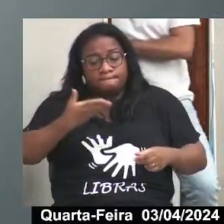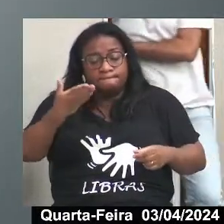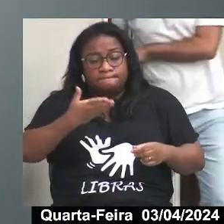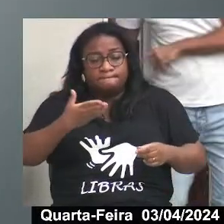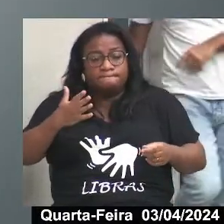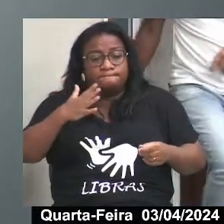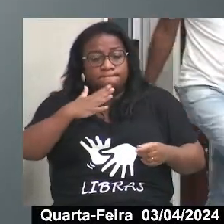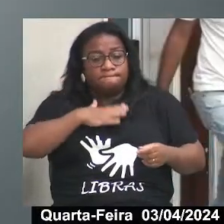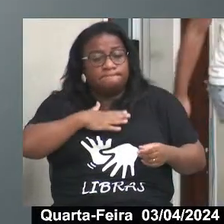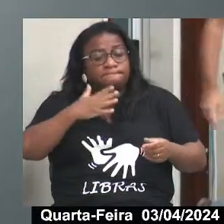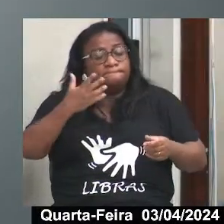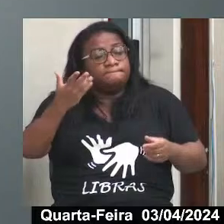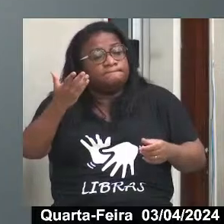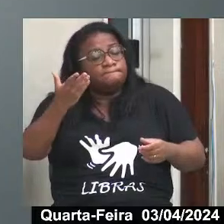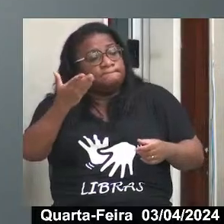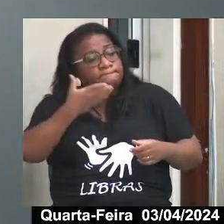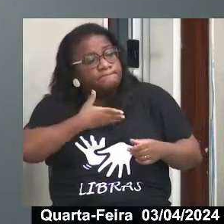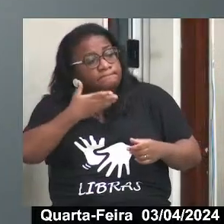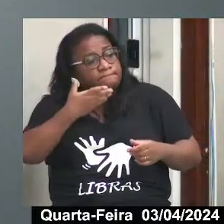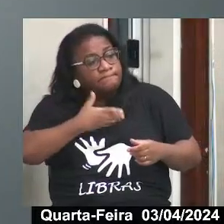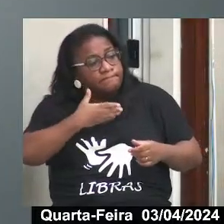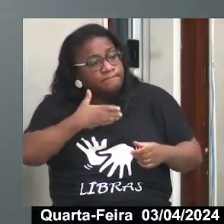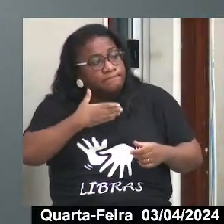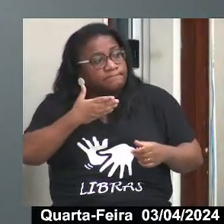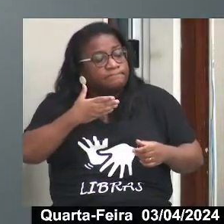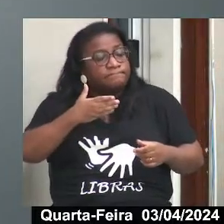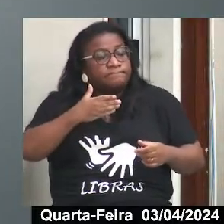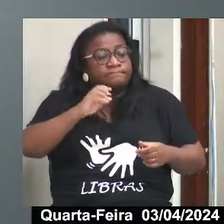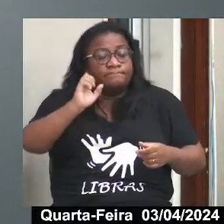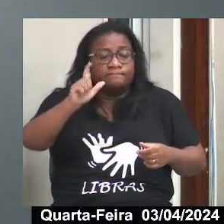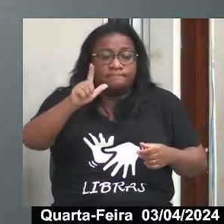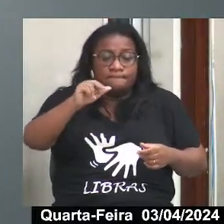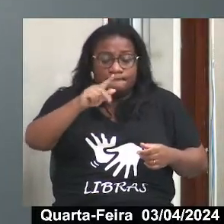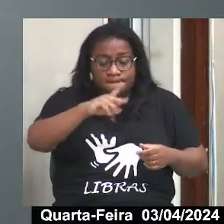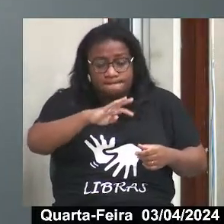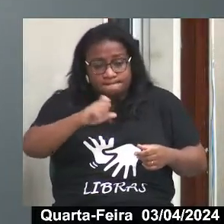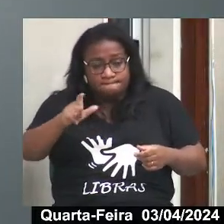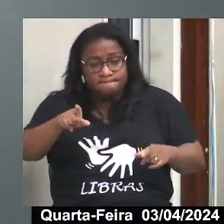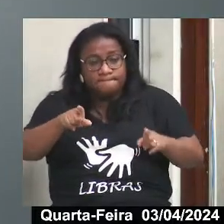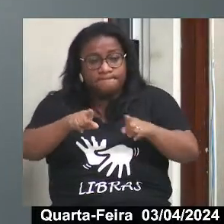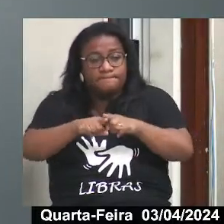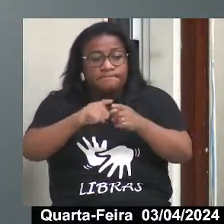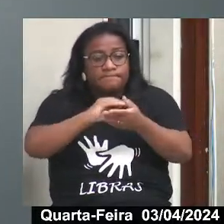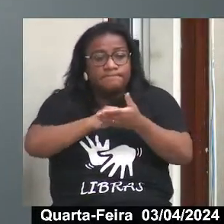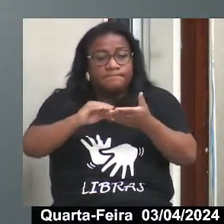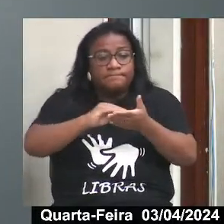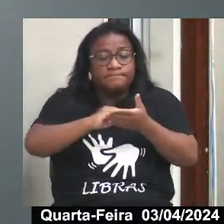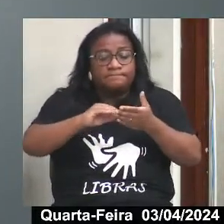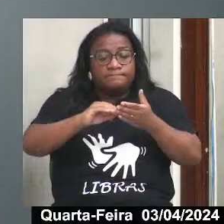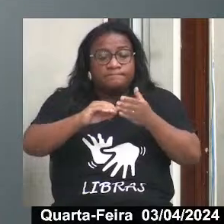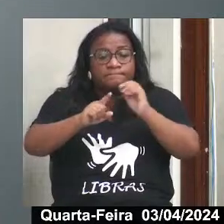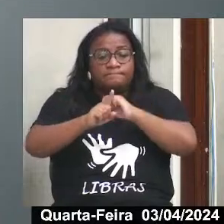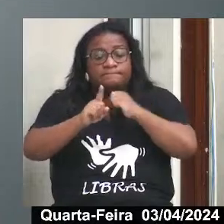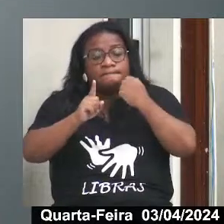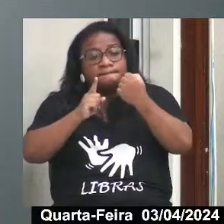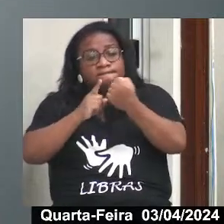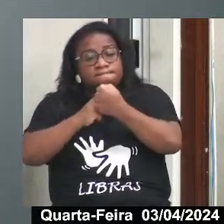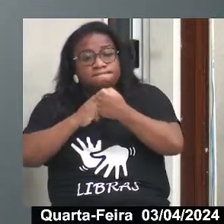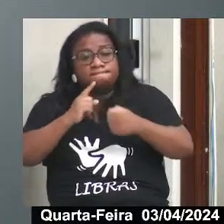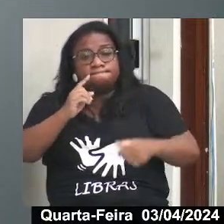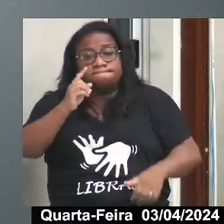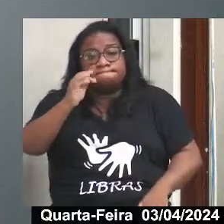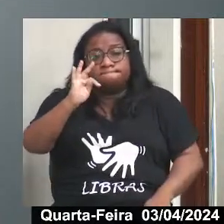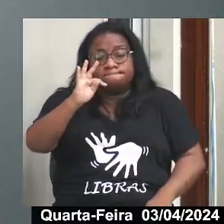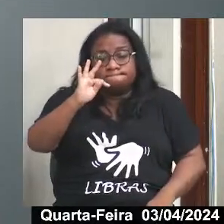mandar um abraço para o meu amigo Gilberto Nascimento, a minha amiga secretária do Desenvolvimento Social, Thaís